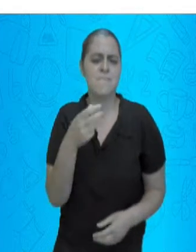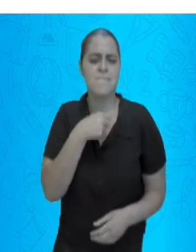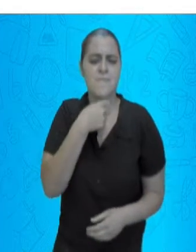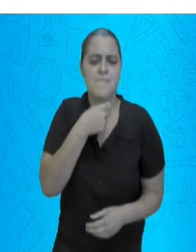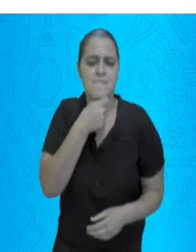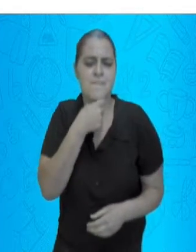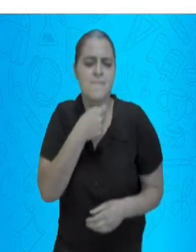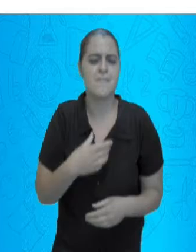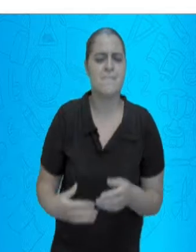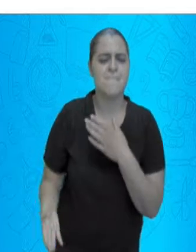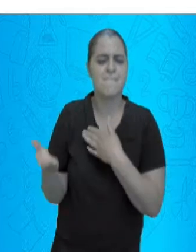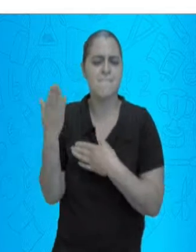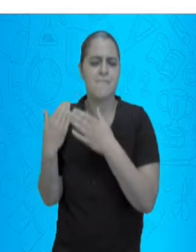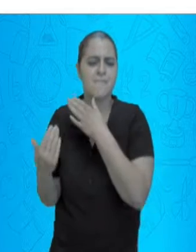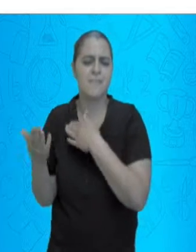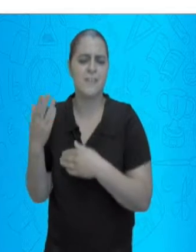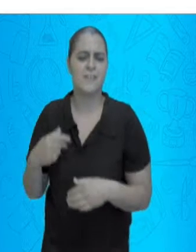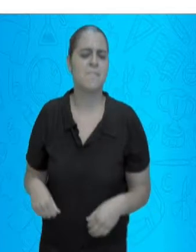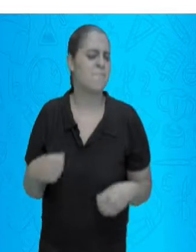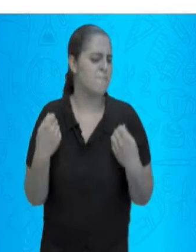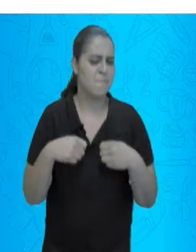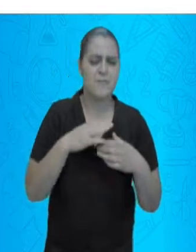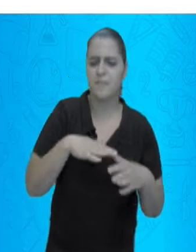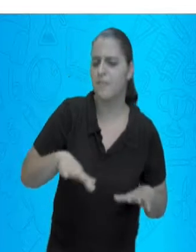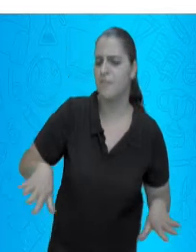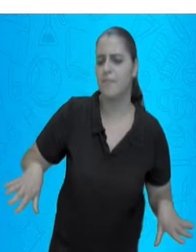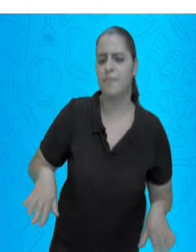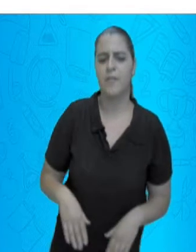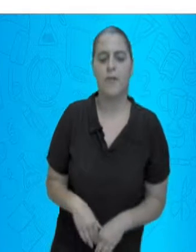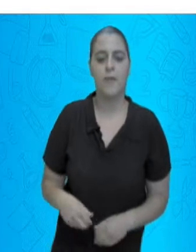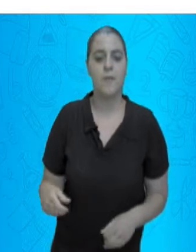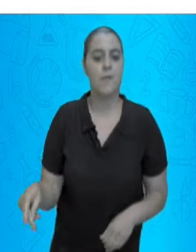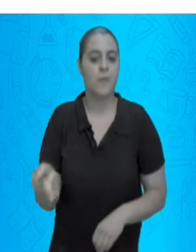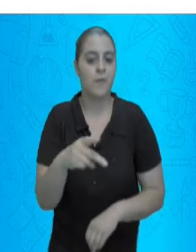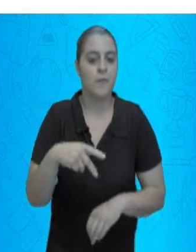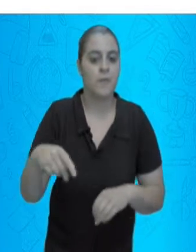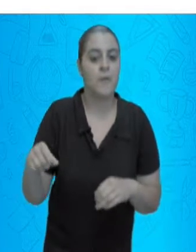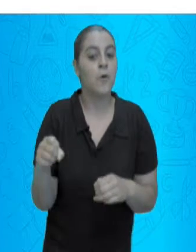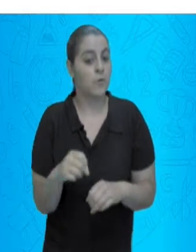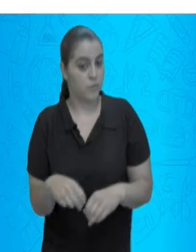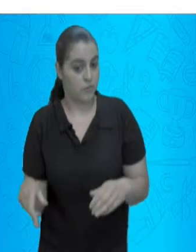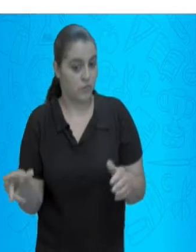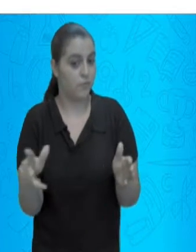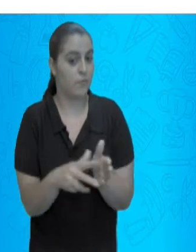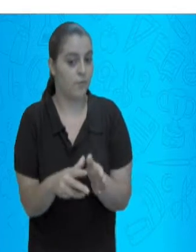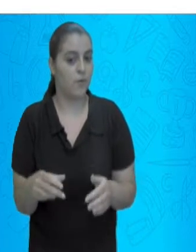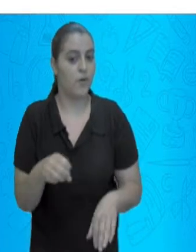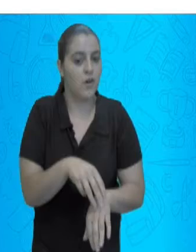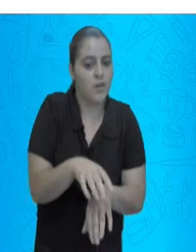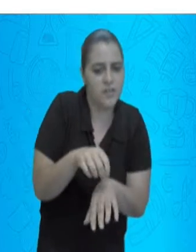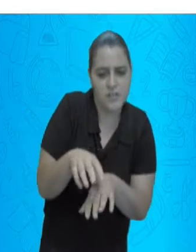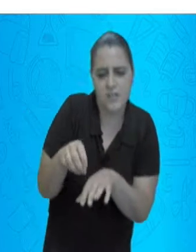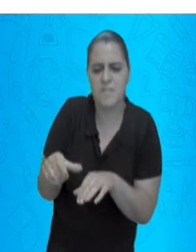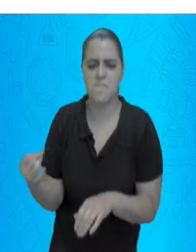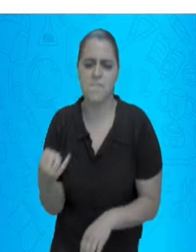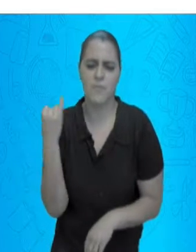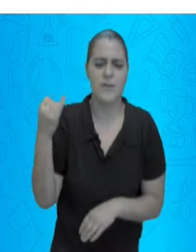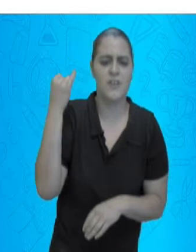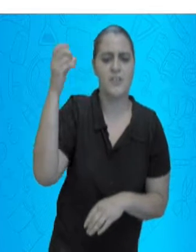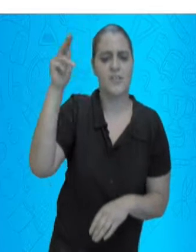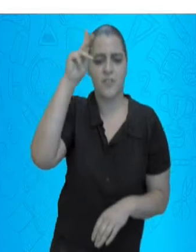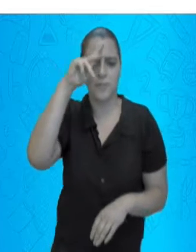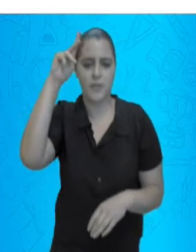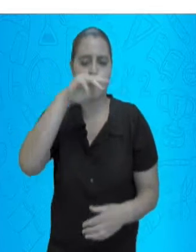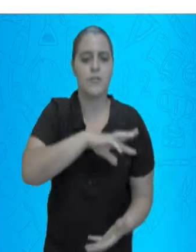antigas, coisas velhas, sem necessidade, os fósseis são muito importantes para a história